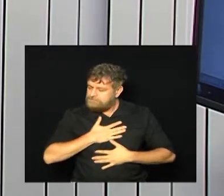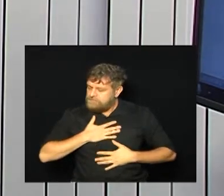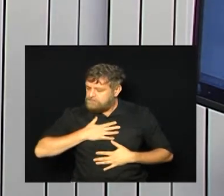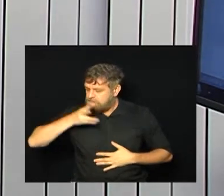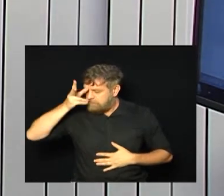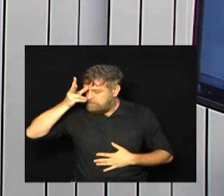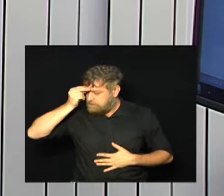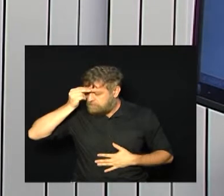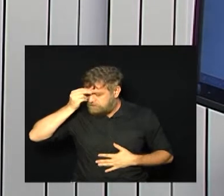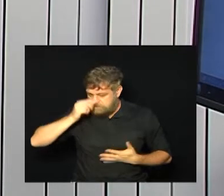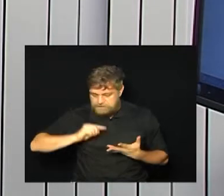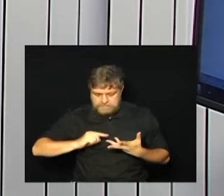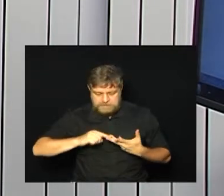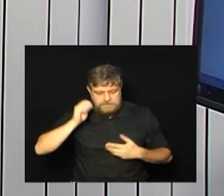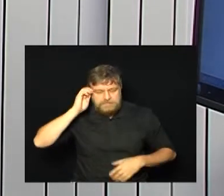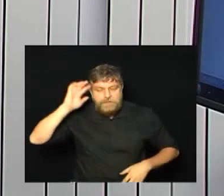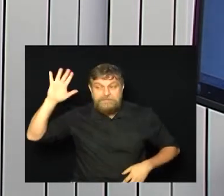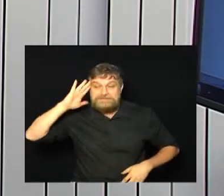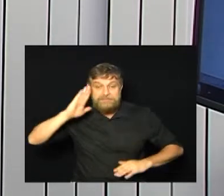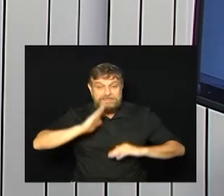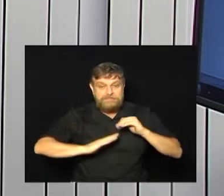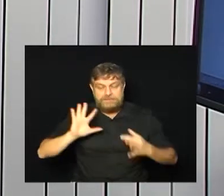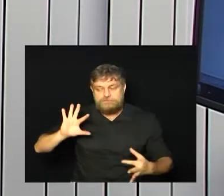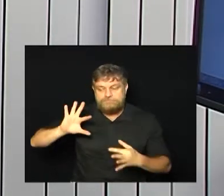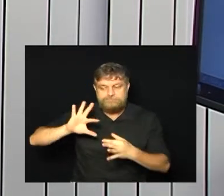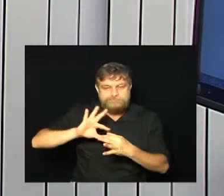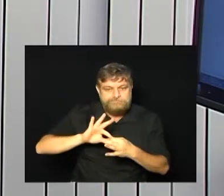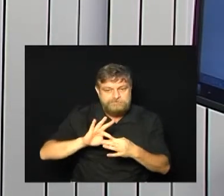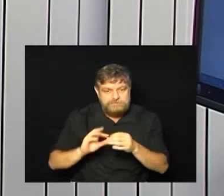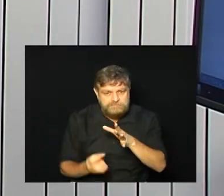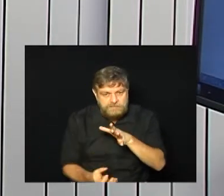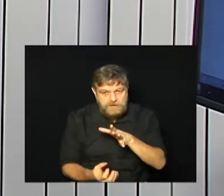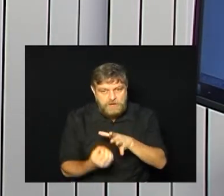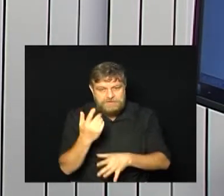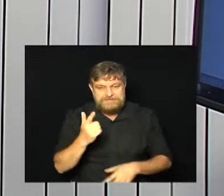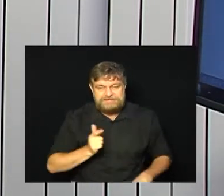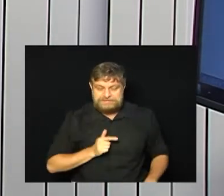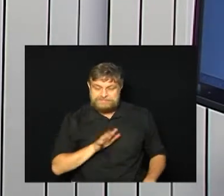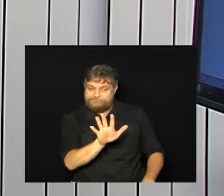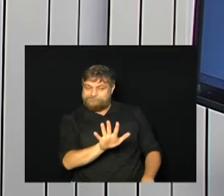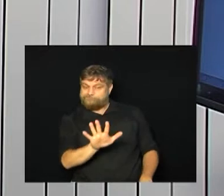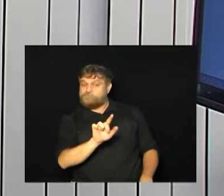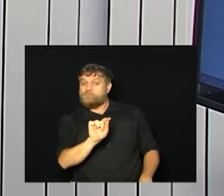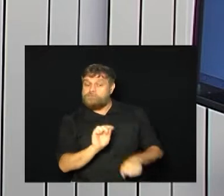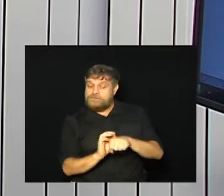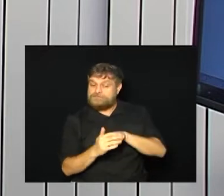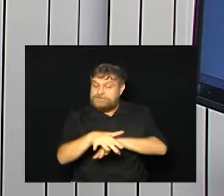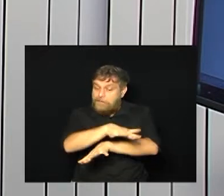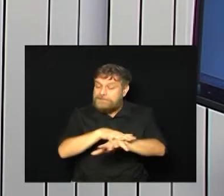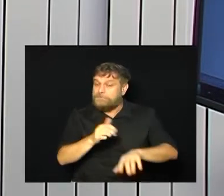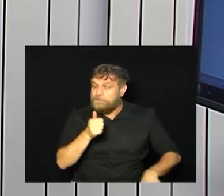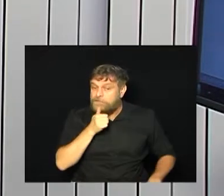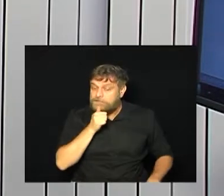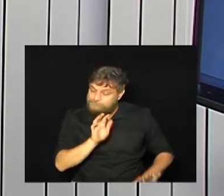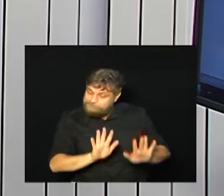Todos esses pensamentos e atitudes precisam acontecer com o cenário incerto da pandemia da